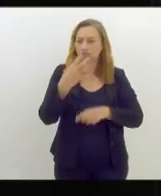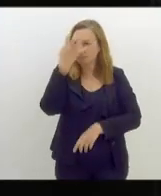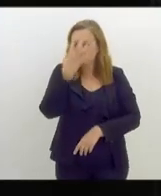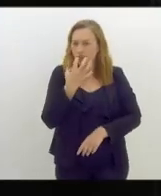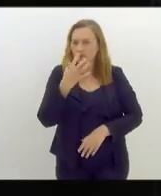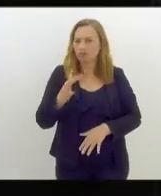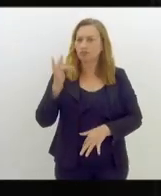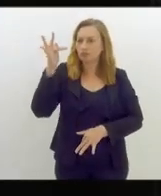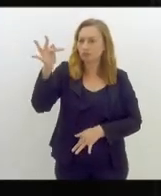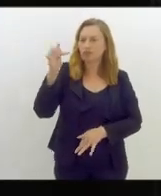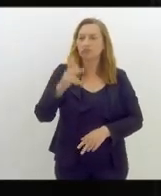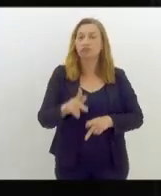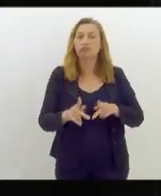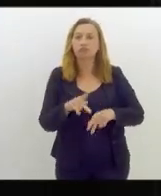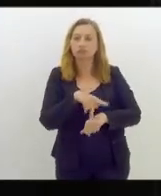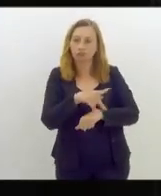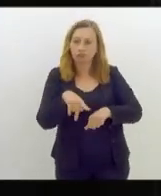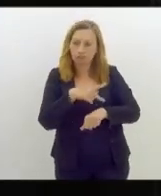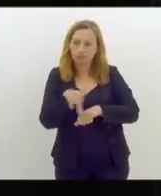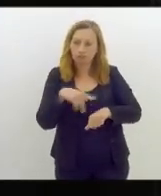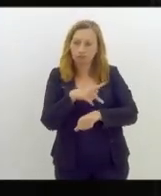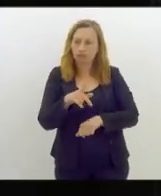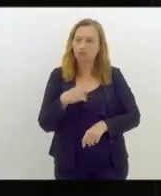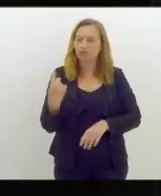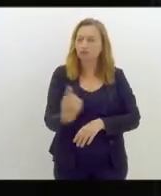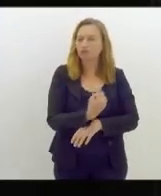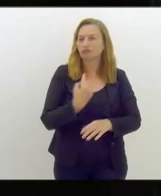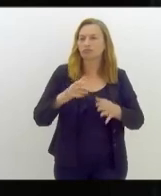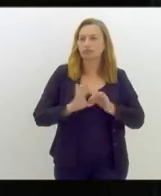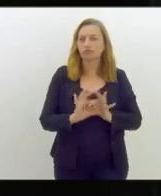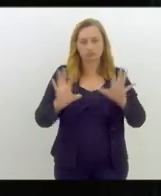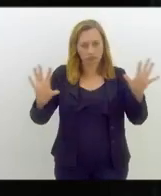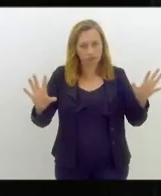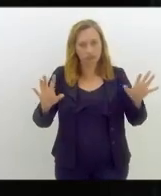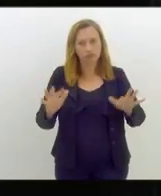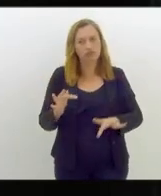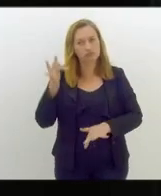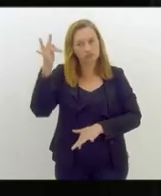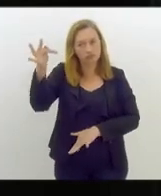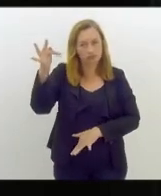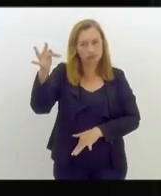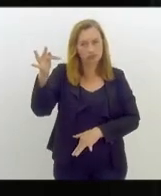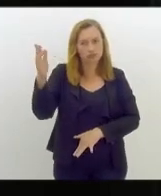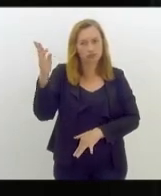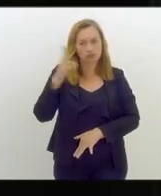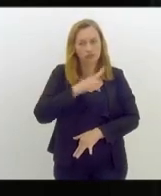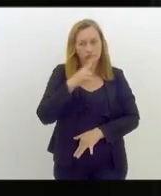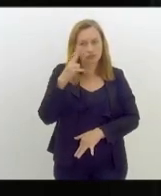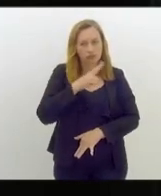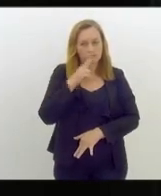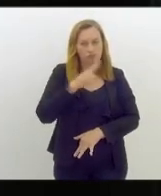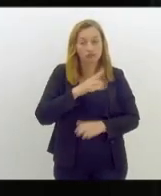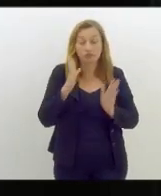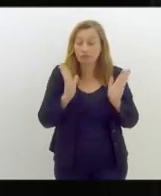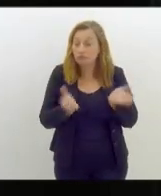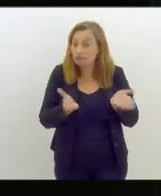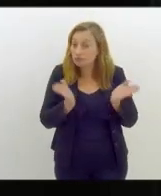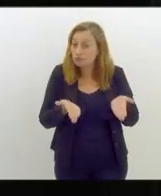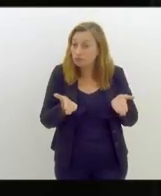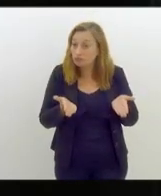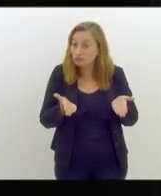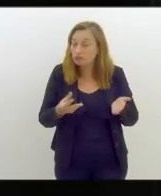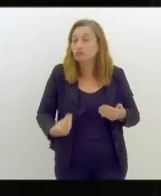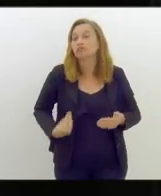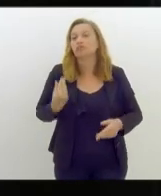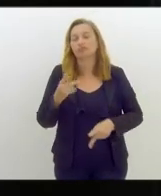sobre o futuro desse país, o futuro da nossa democracia e o futuro emergencial, que é agora, para a